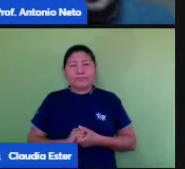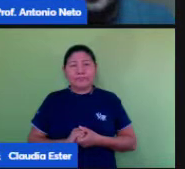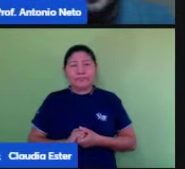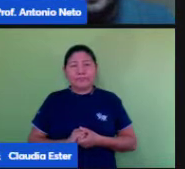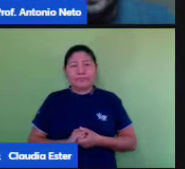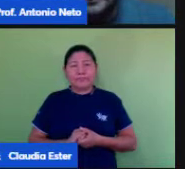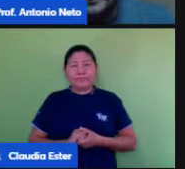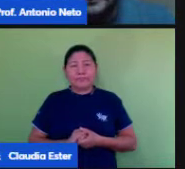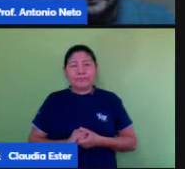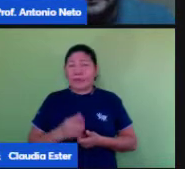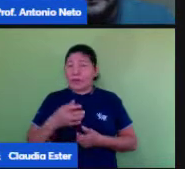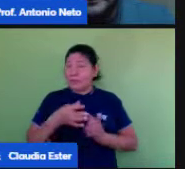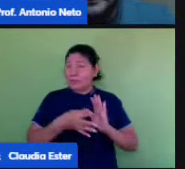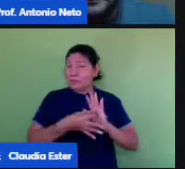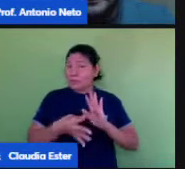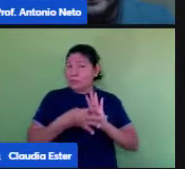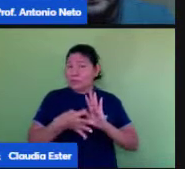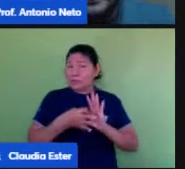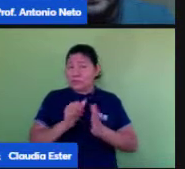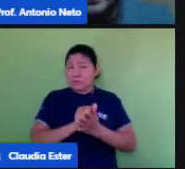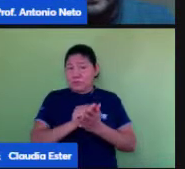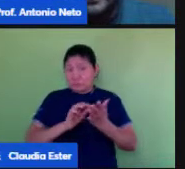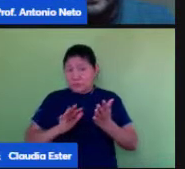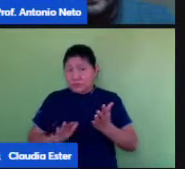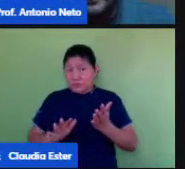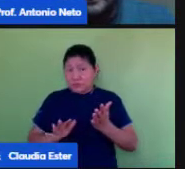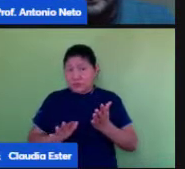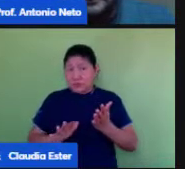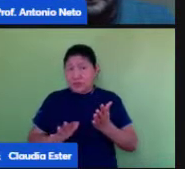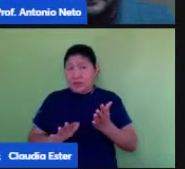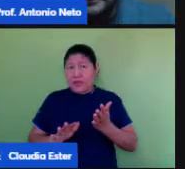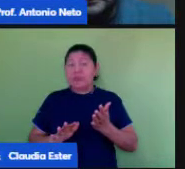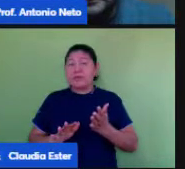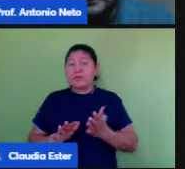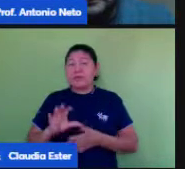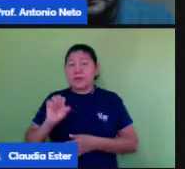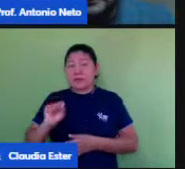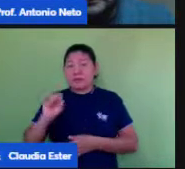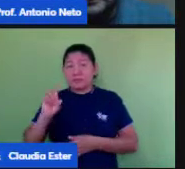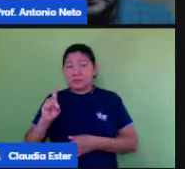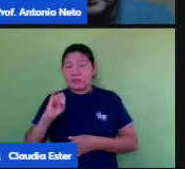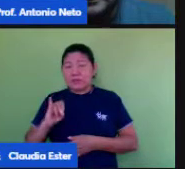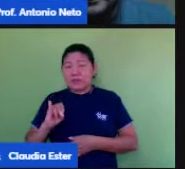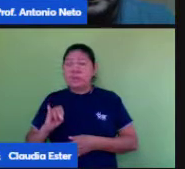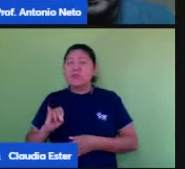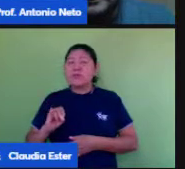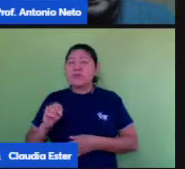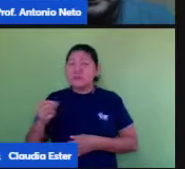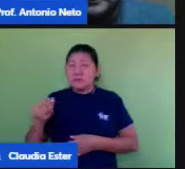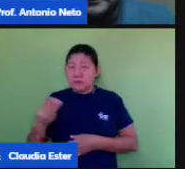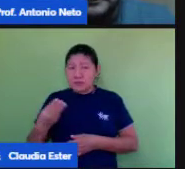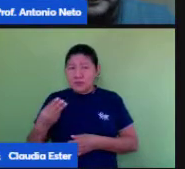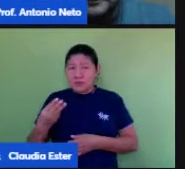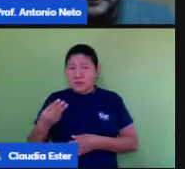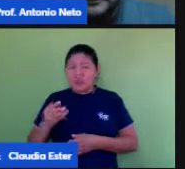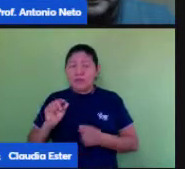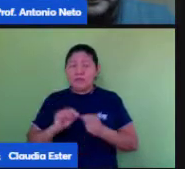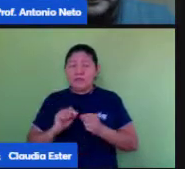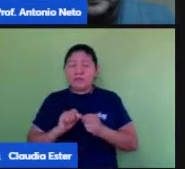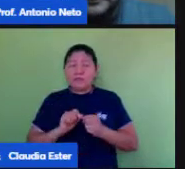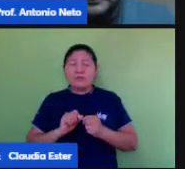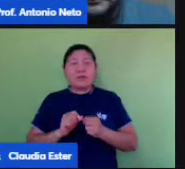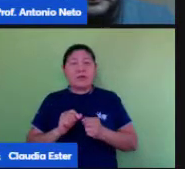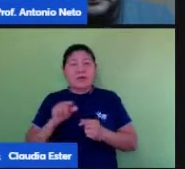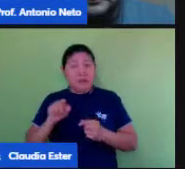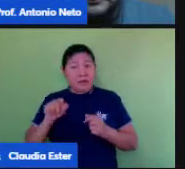A sugestão de atividade, aqui no nível 3 de complexidade, a primeira atividade é: reescreva o poema seguindo